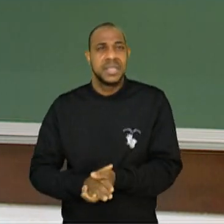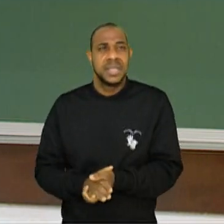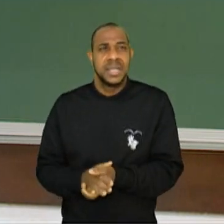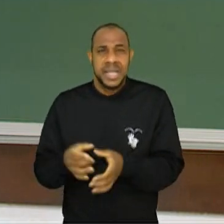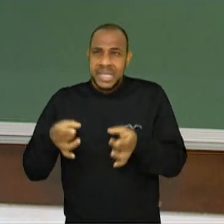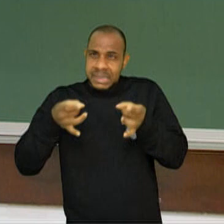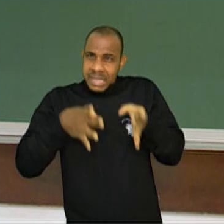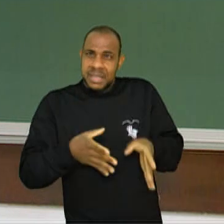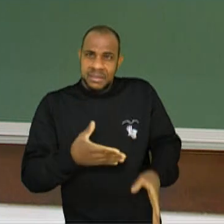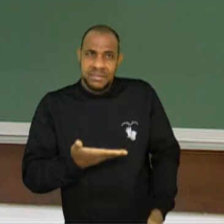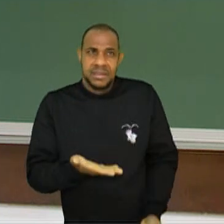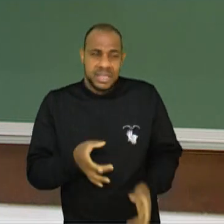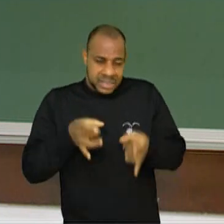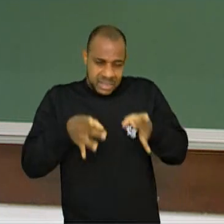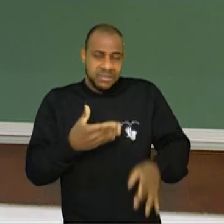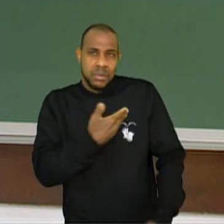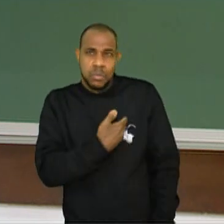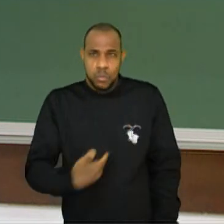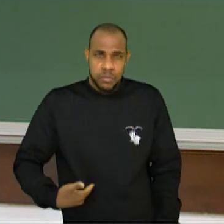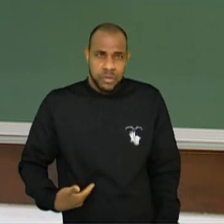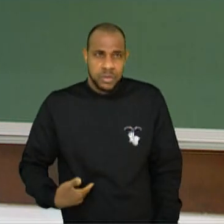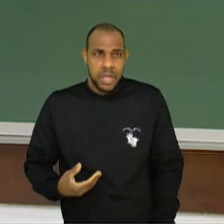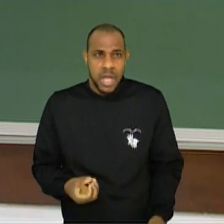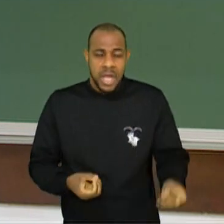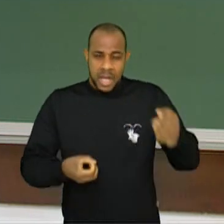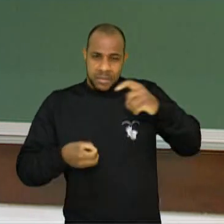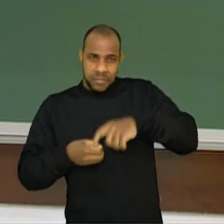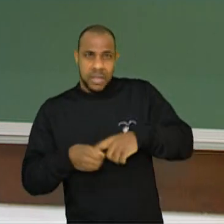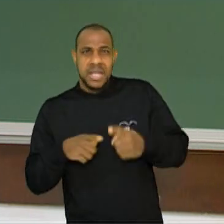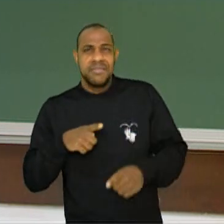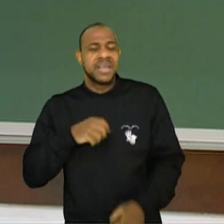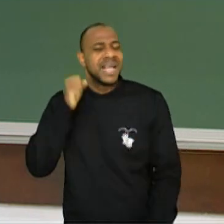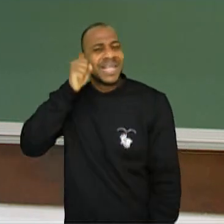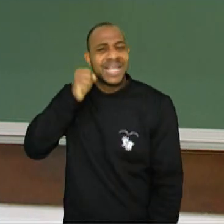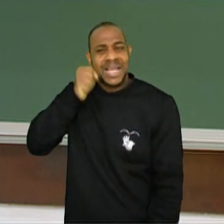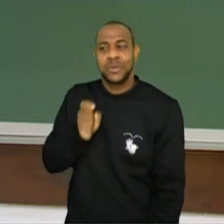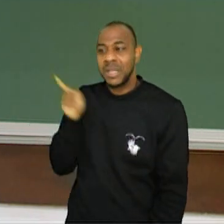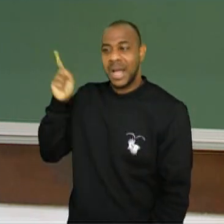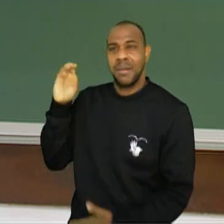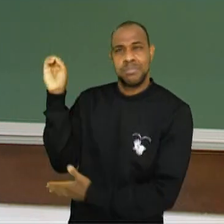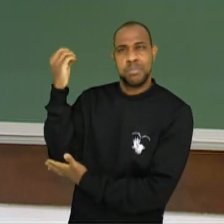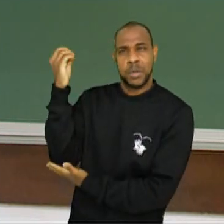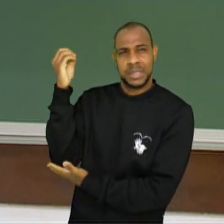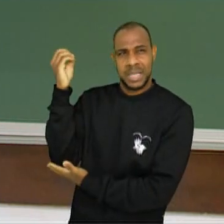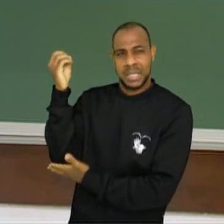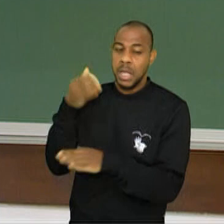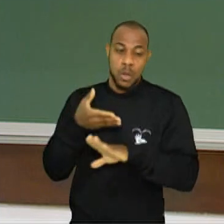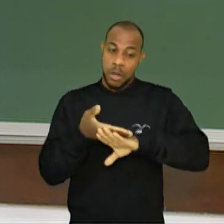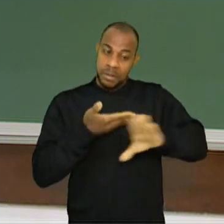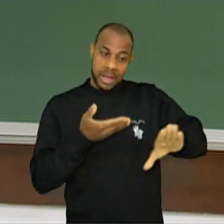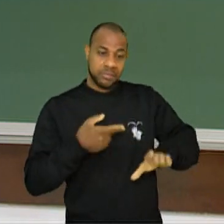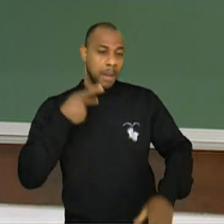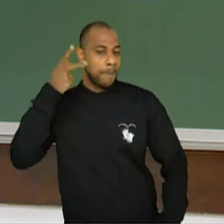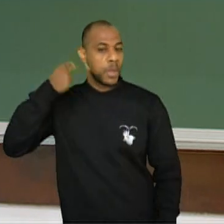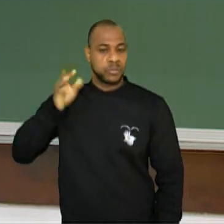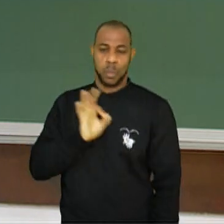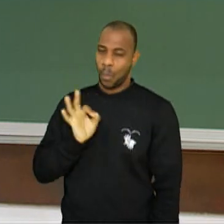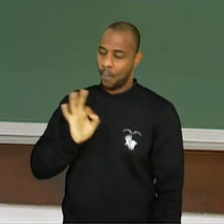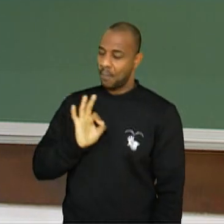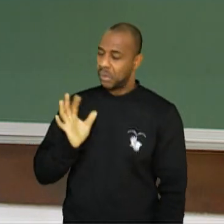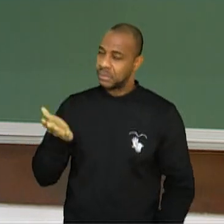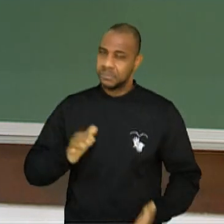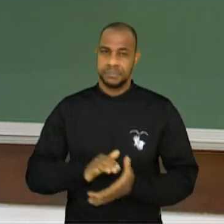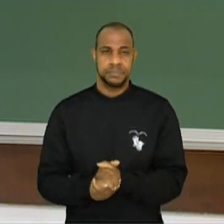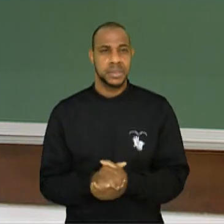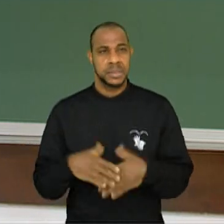ele renuncia, ele deixa o poder, volta para o Rio Grande do Sul e fica senador no Rio Grande do Sul. Ele não se afasta da política, a influência, a força do Getúlio,